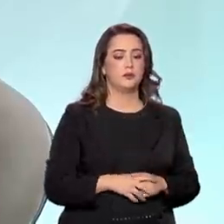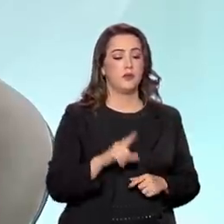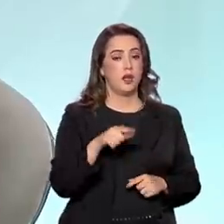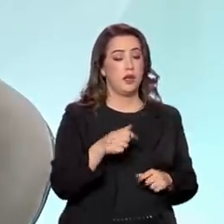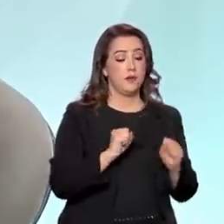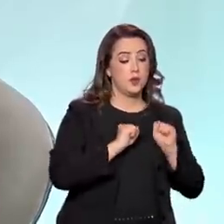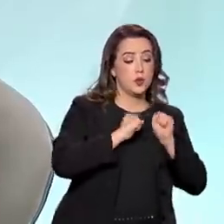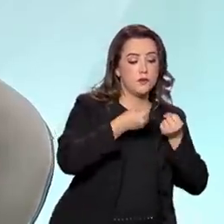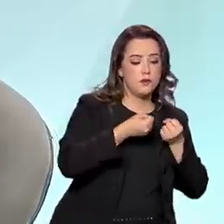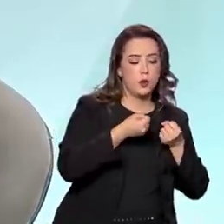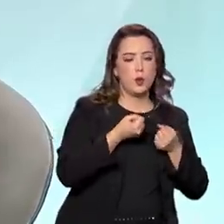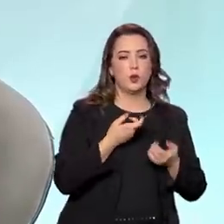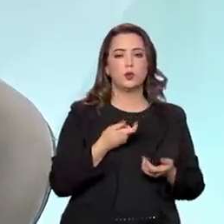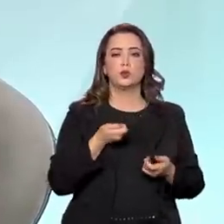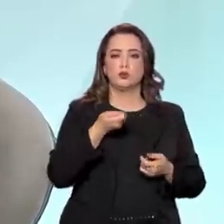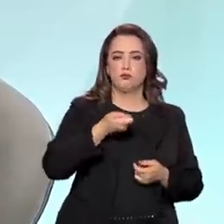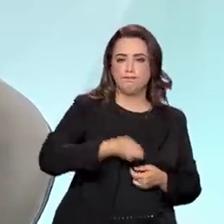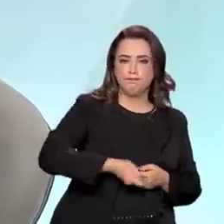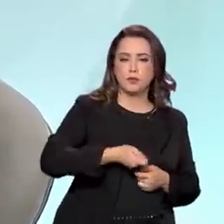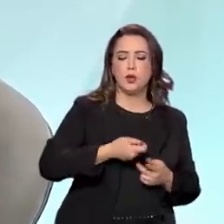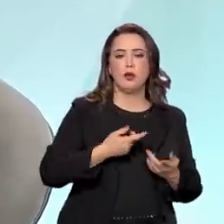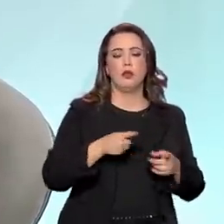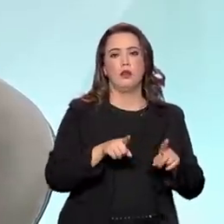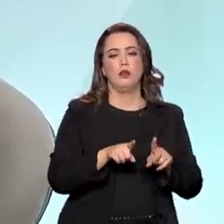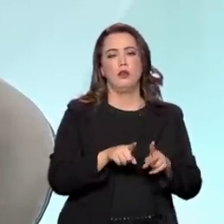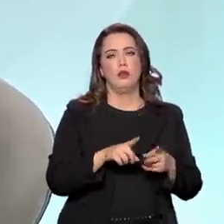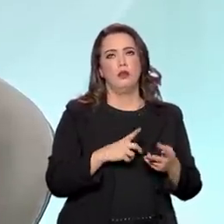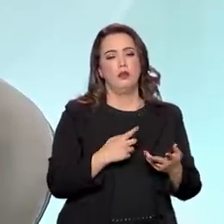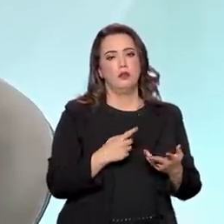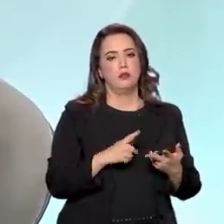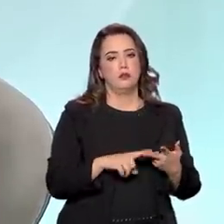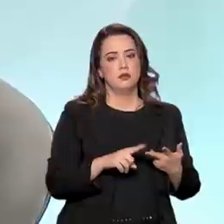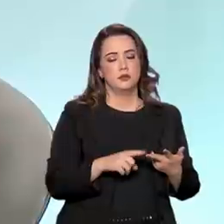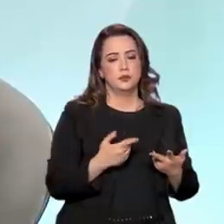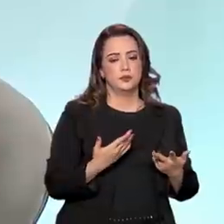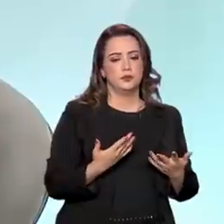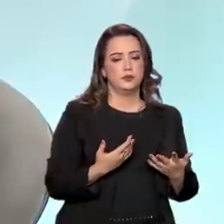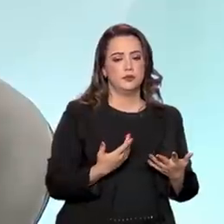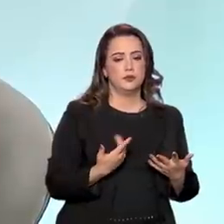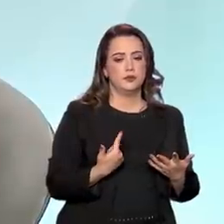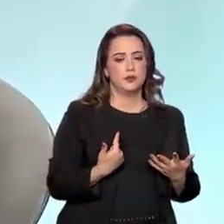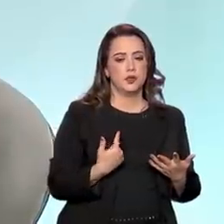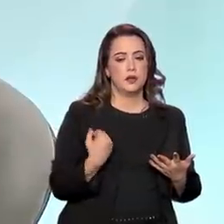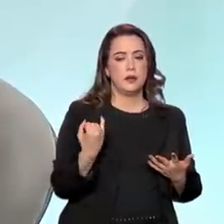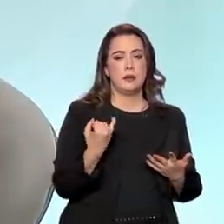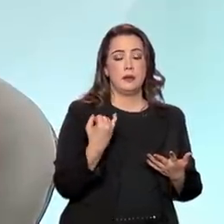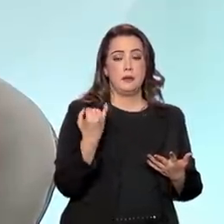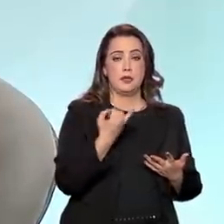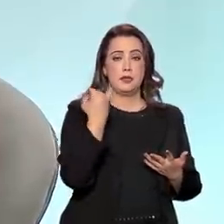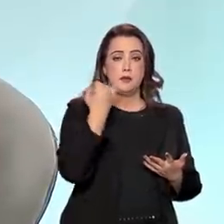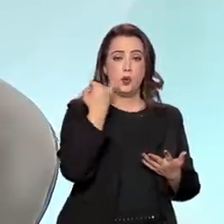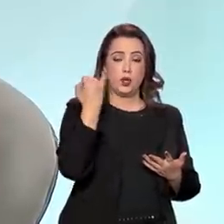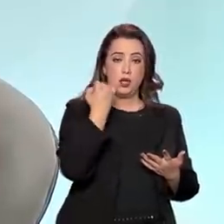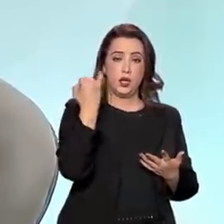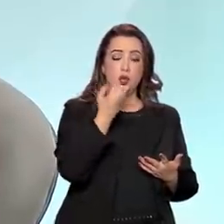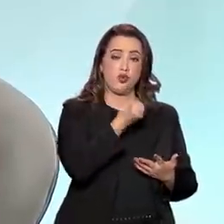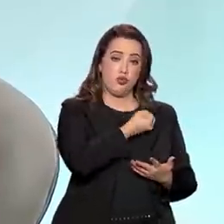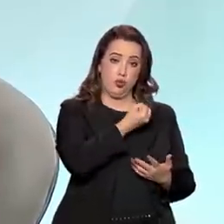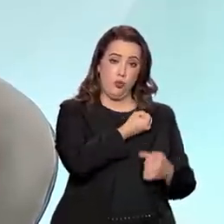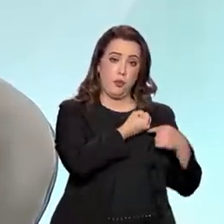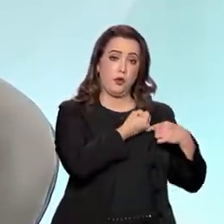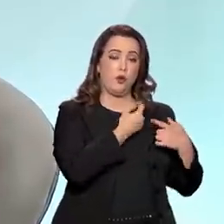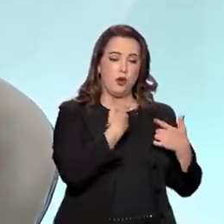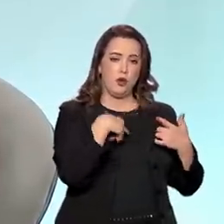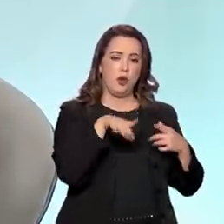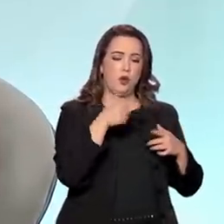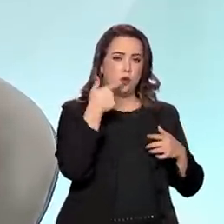desempenho disciplina né É como é que ele destaque nas atividades que ele se ele